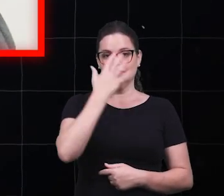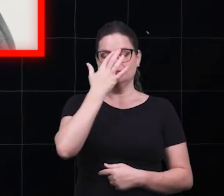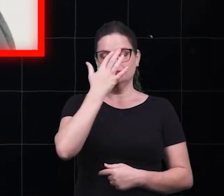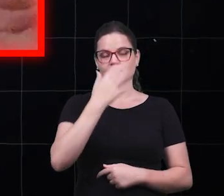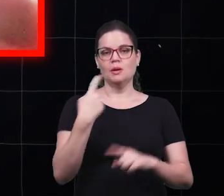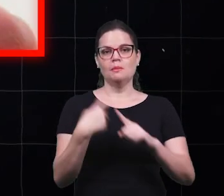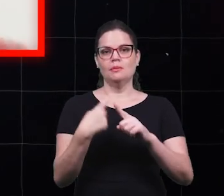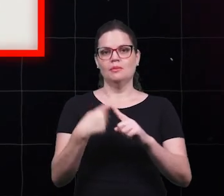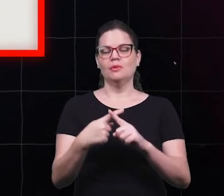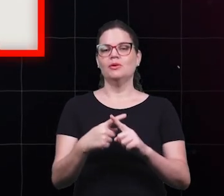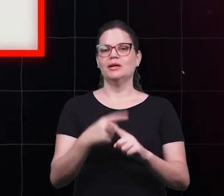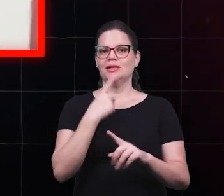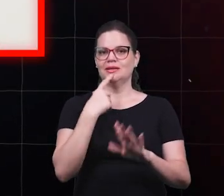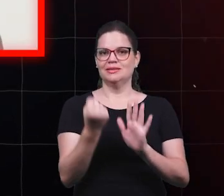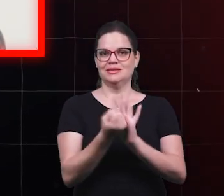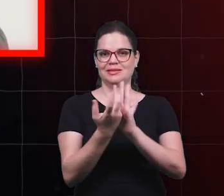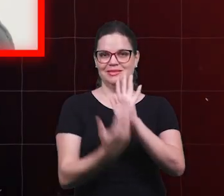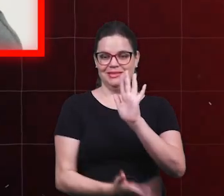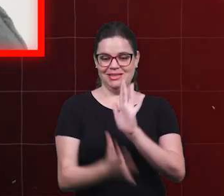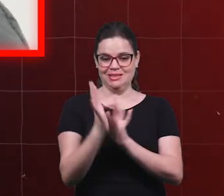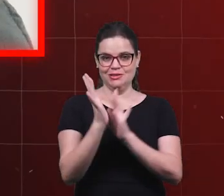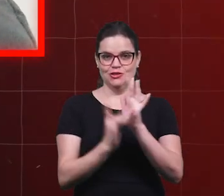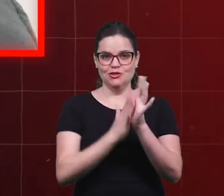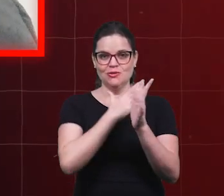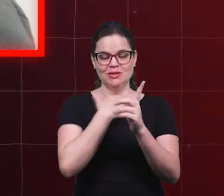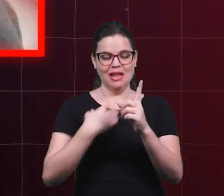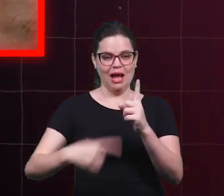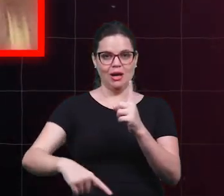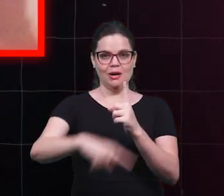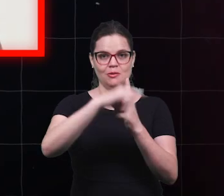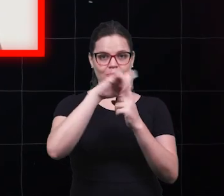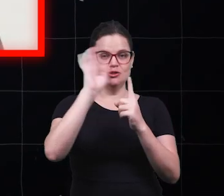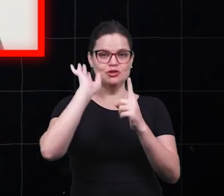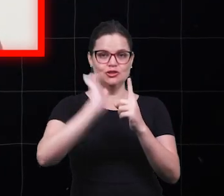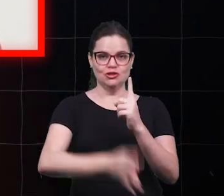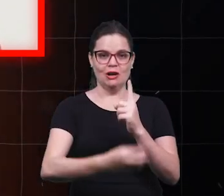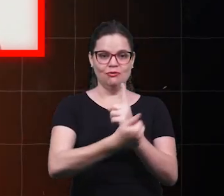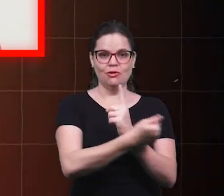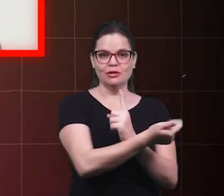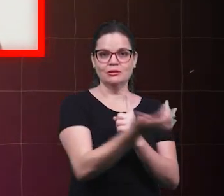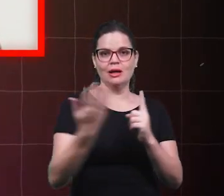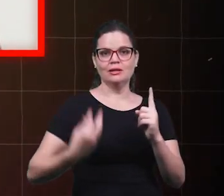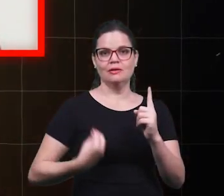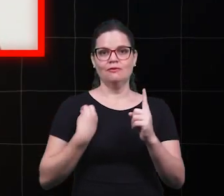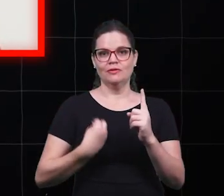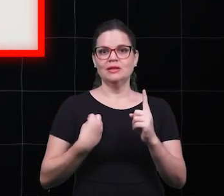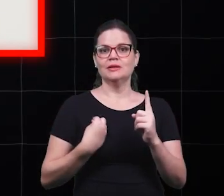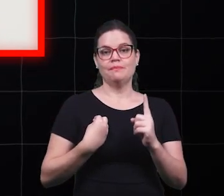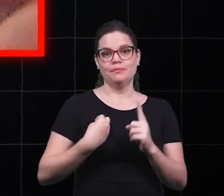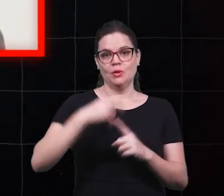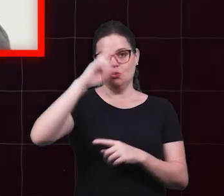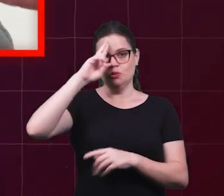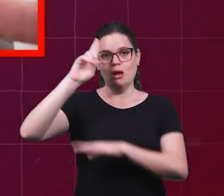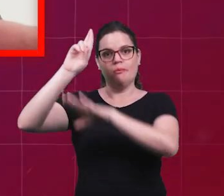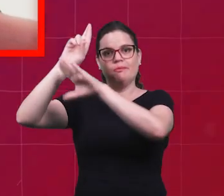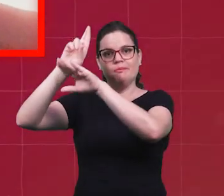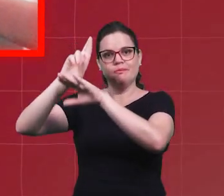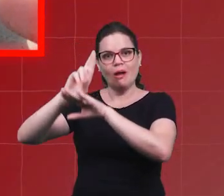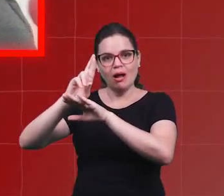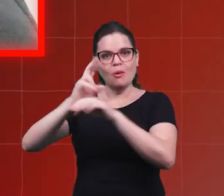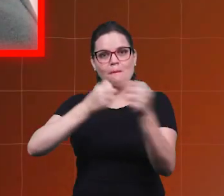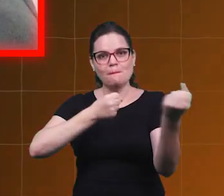Senhor Jesus na cruz do Calvário. E essa vida vai encher as pessoas novamente. E elas